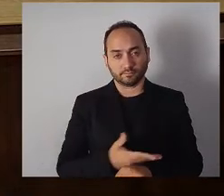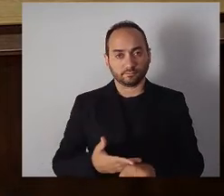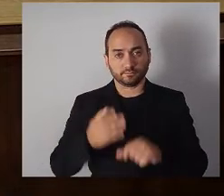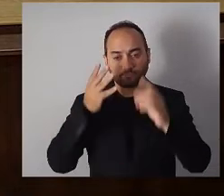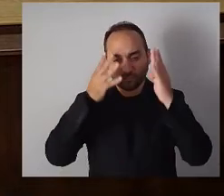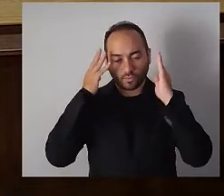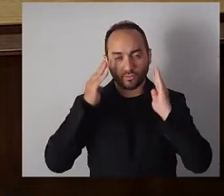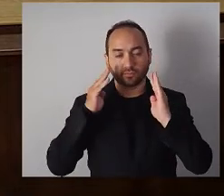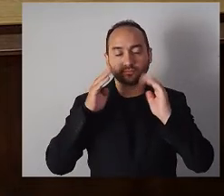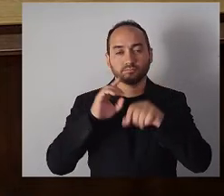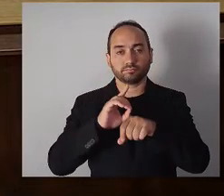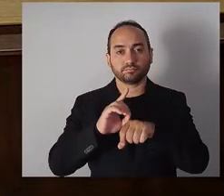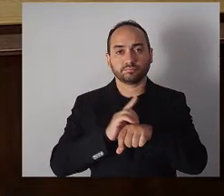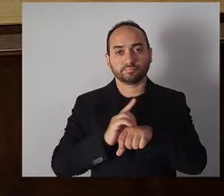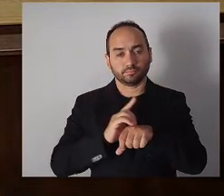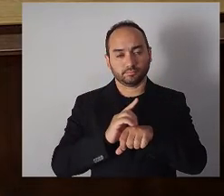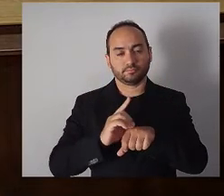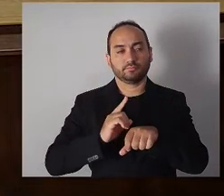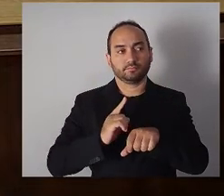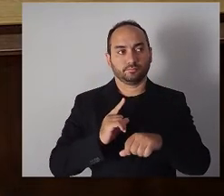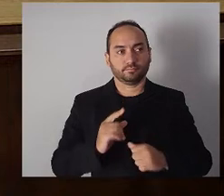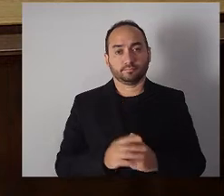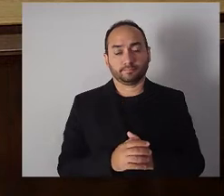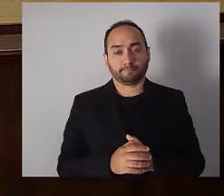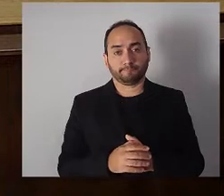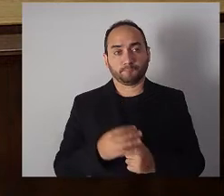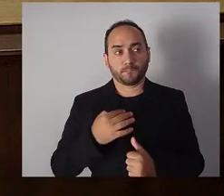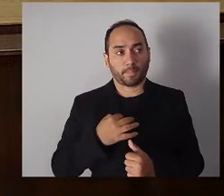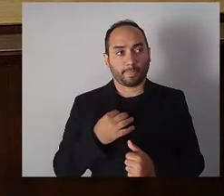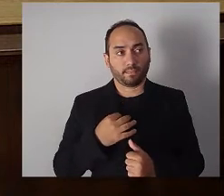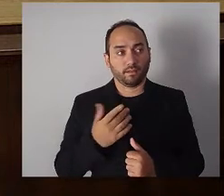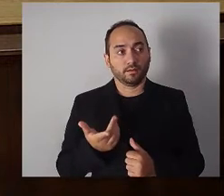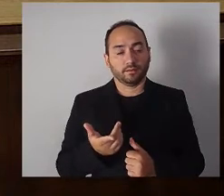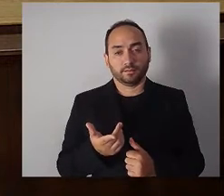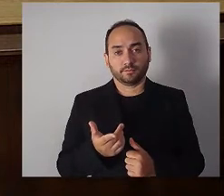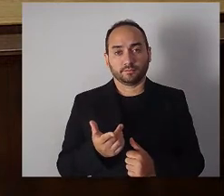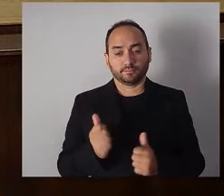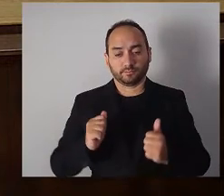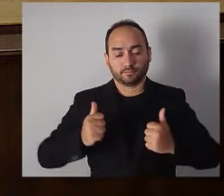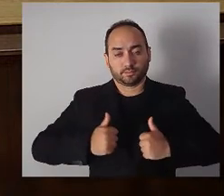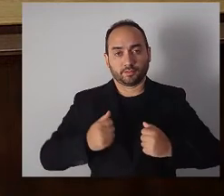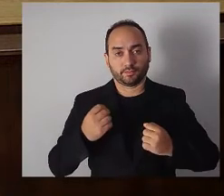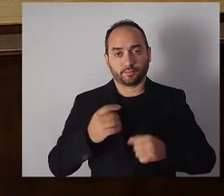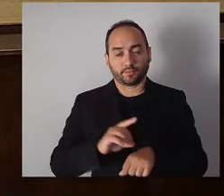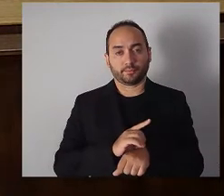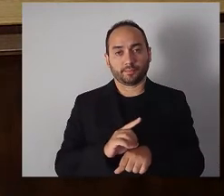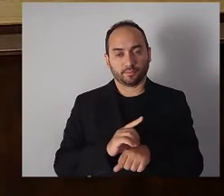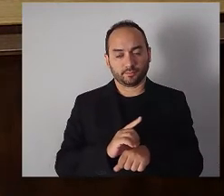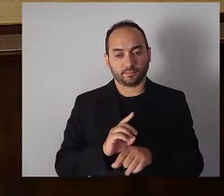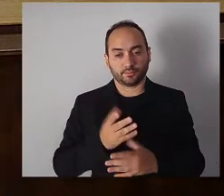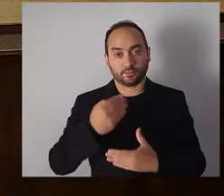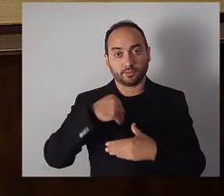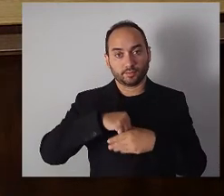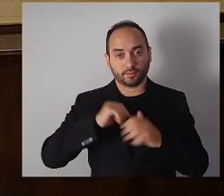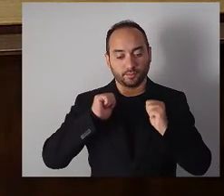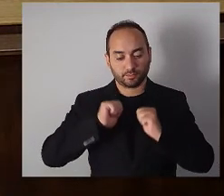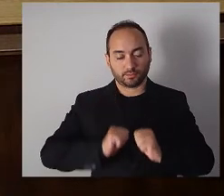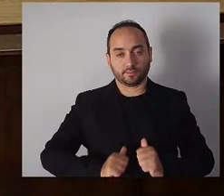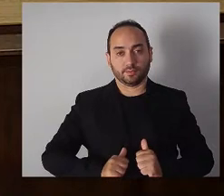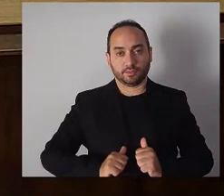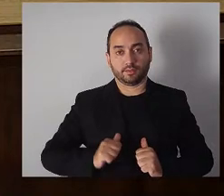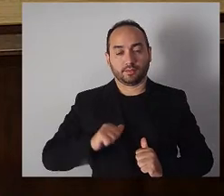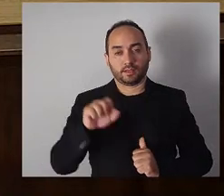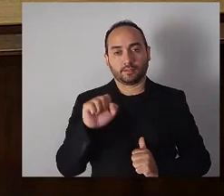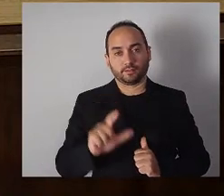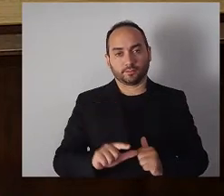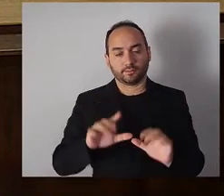cabelos pretos, que vestido com uma beca preta, sobre um terno azul marinho,